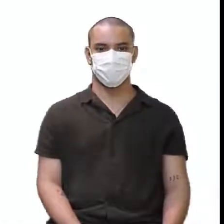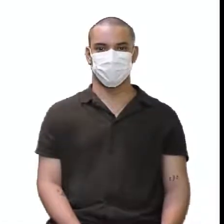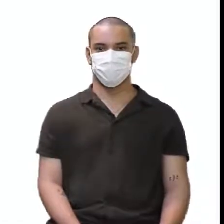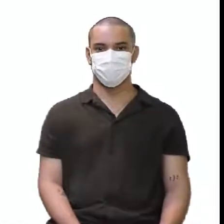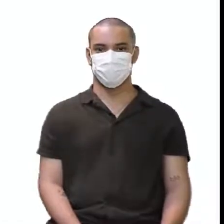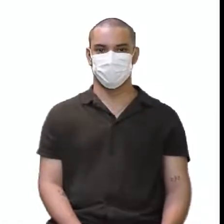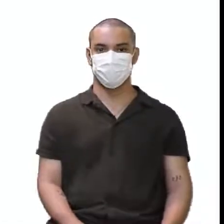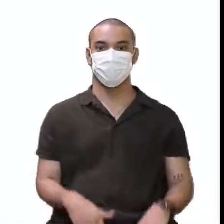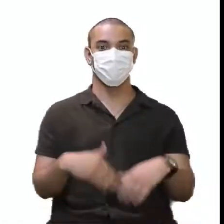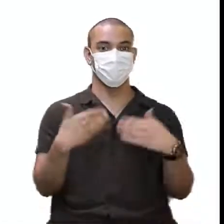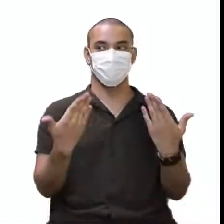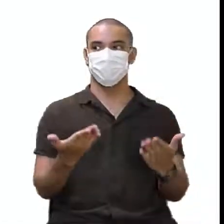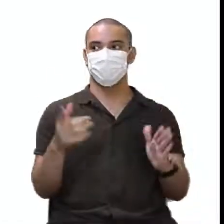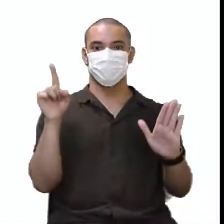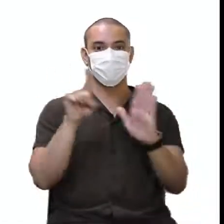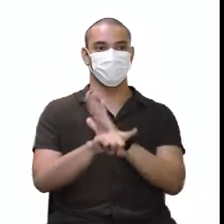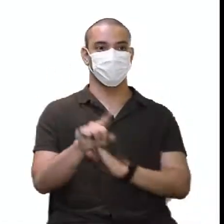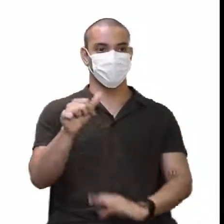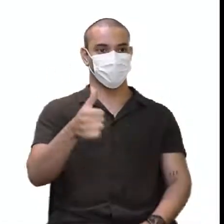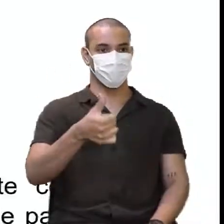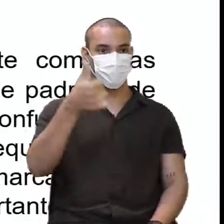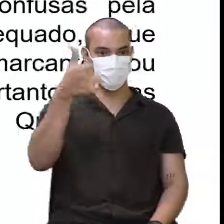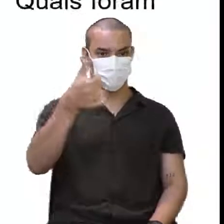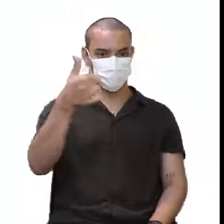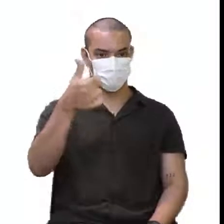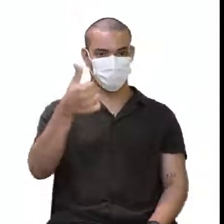E a questão de número 1?